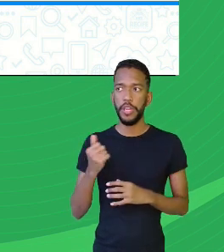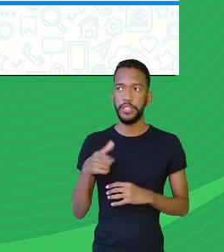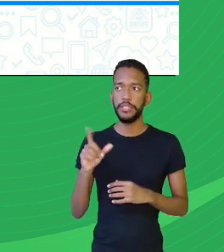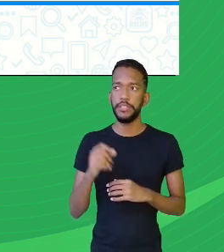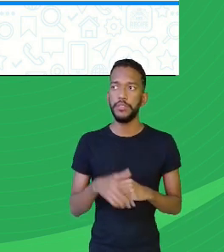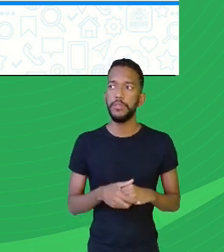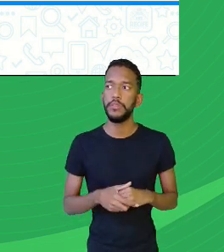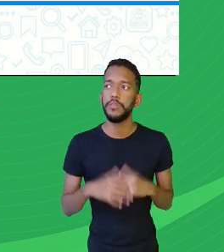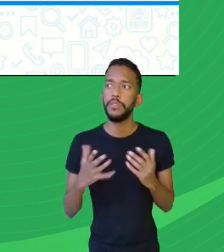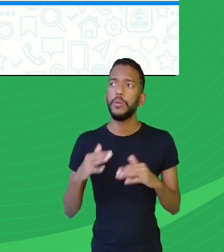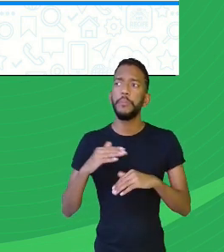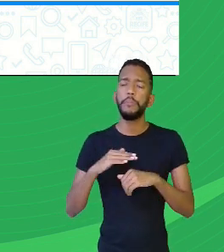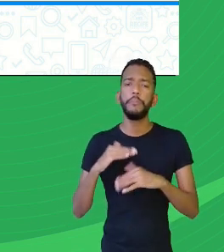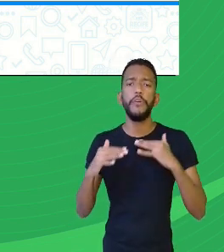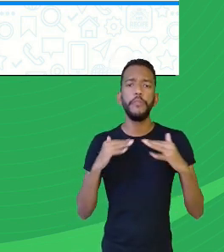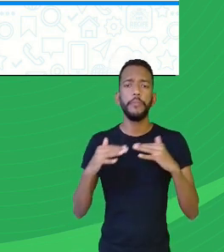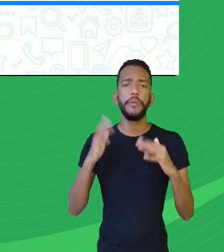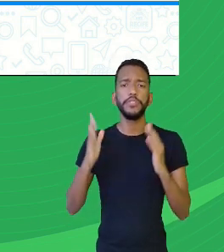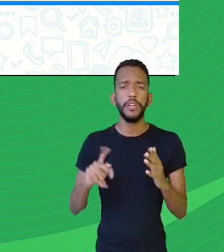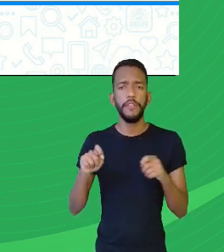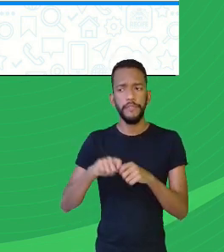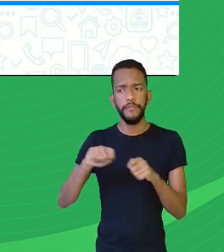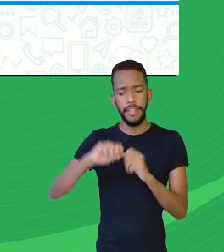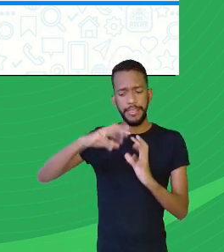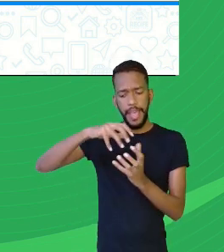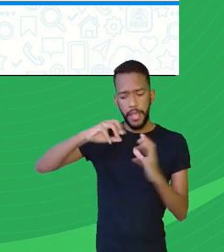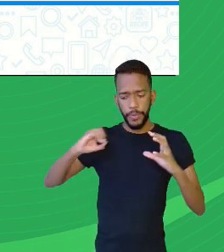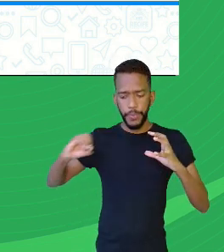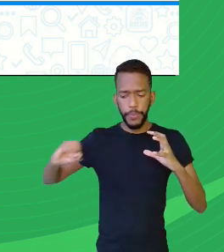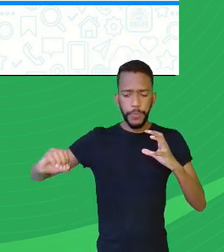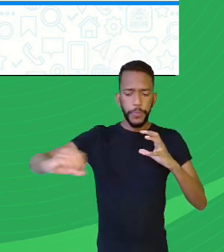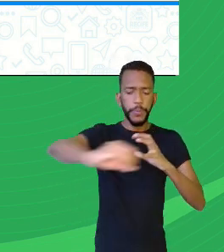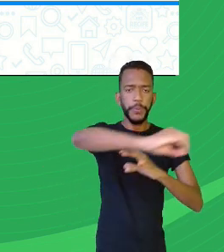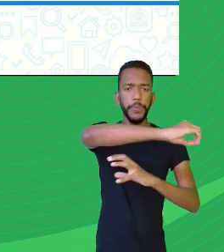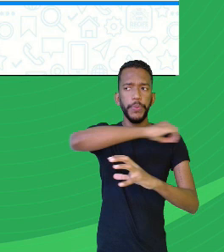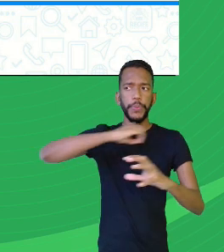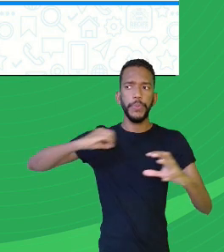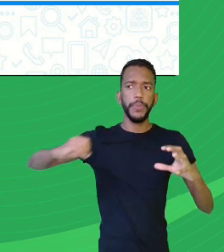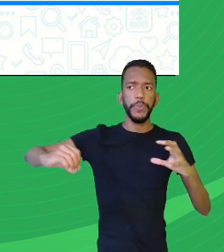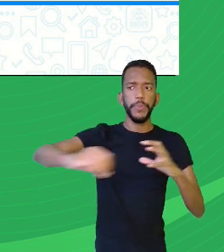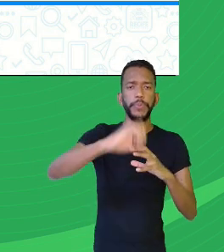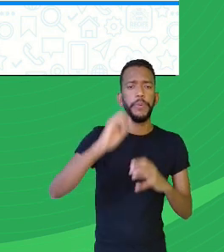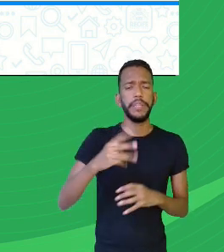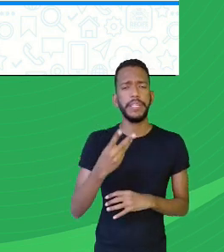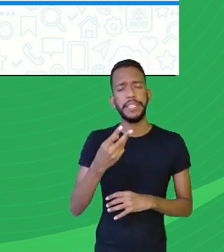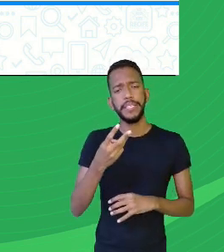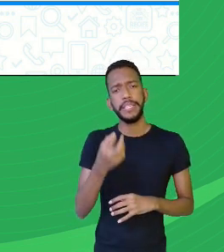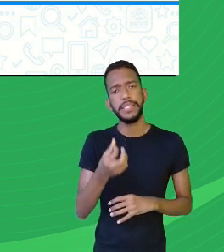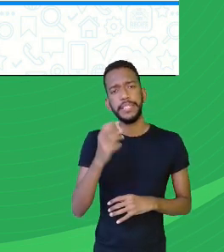E o movimento realizado pelo planeta Terra em torno do Sol com duração aproximada de